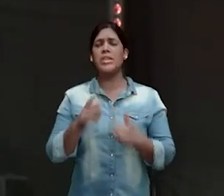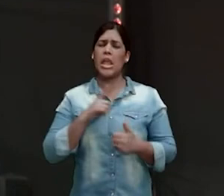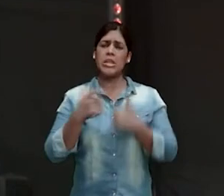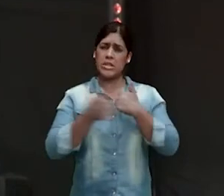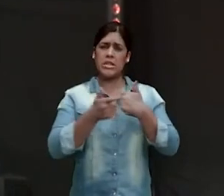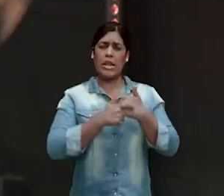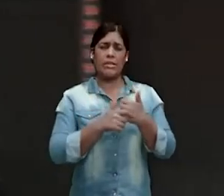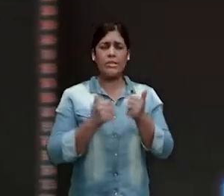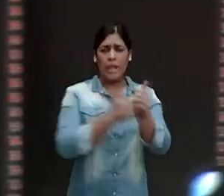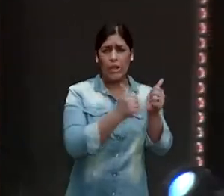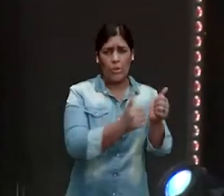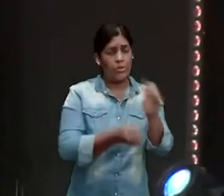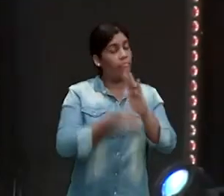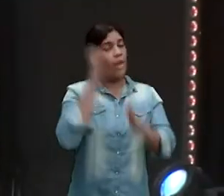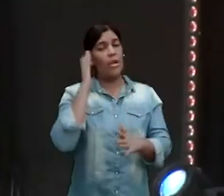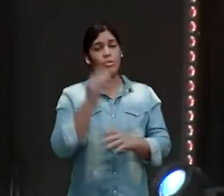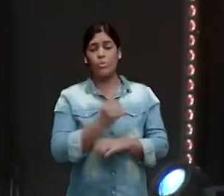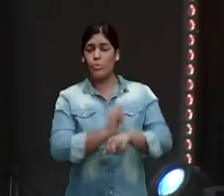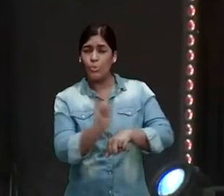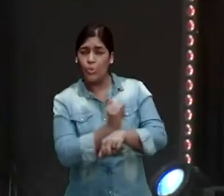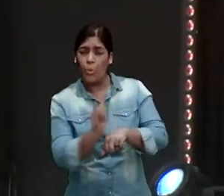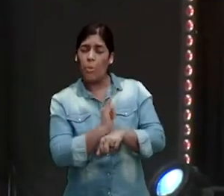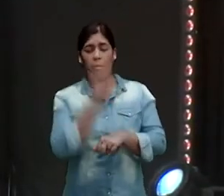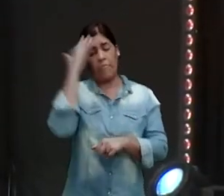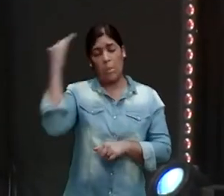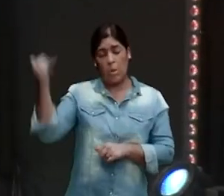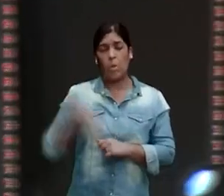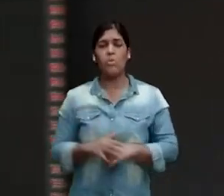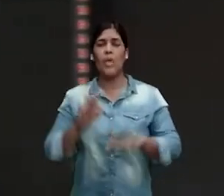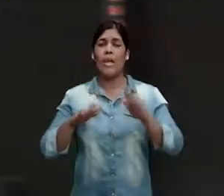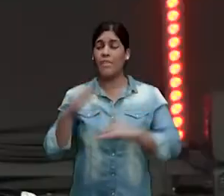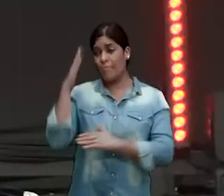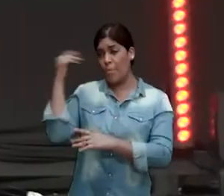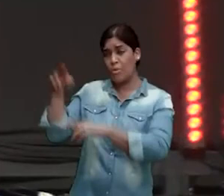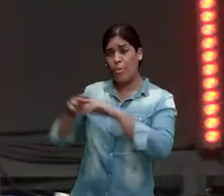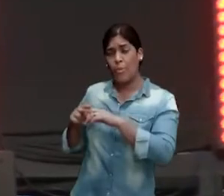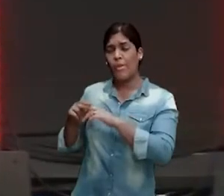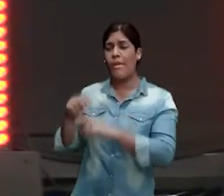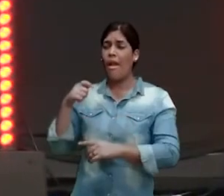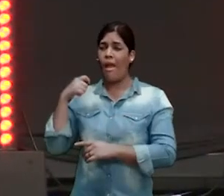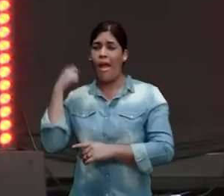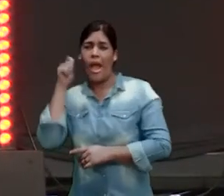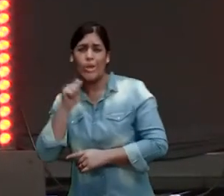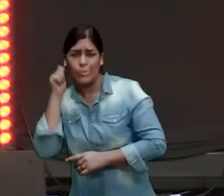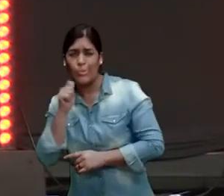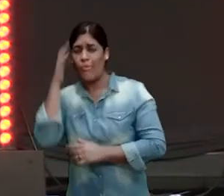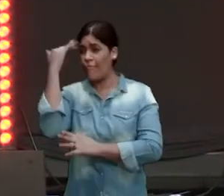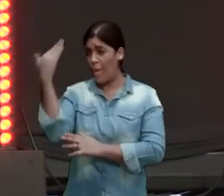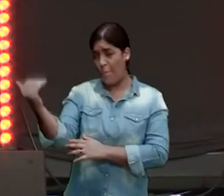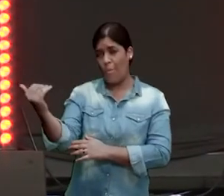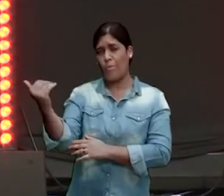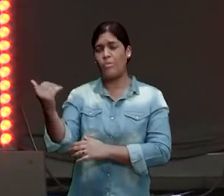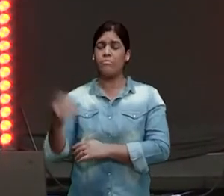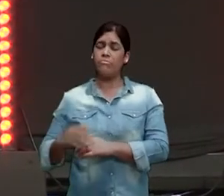e um youtuber famoso Às vezes a pessoa muito famosa porque é um artista e ele é reconhecido pelo